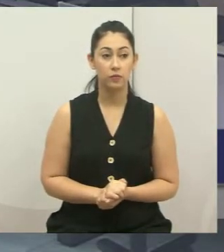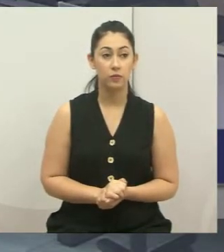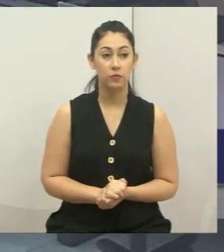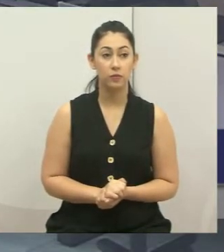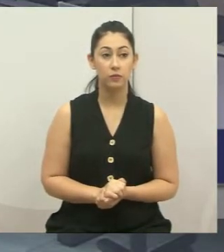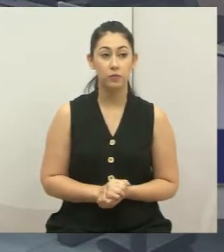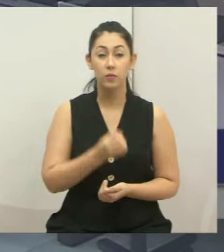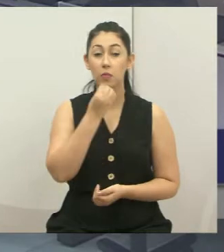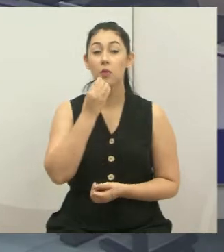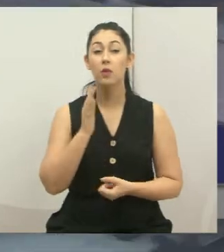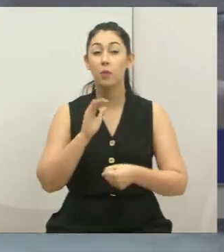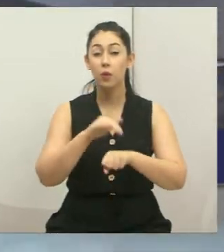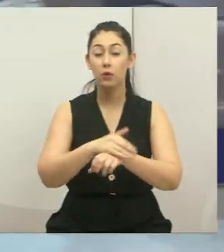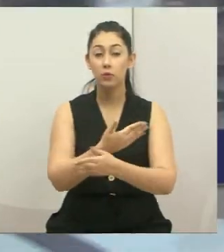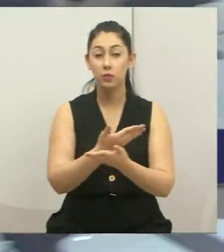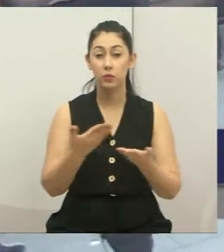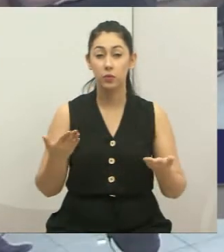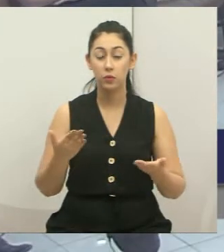Boa noite a todos.